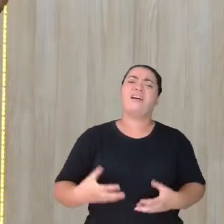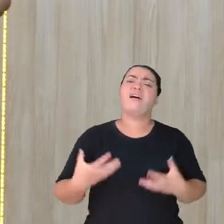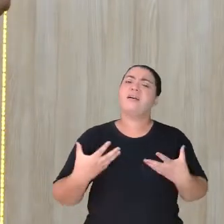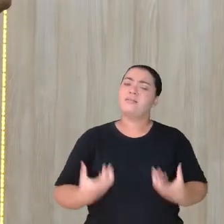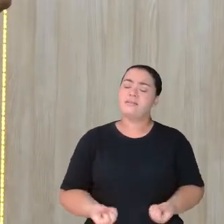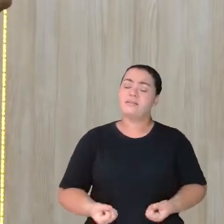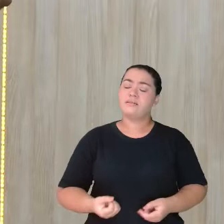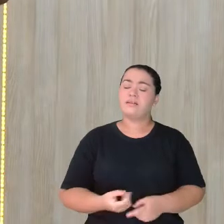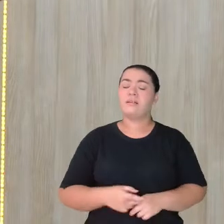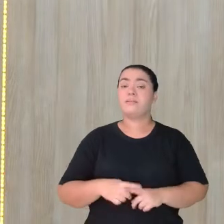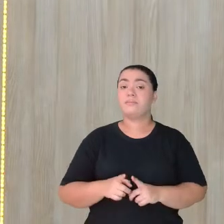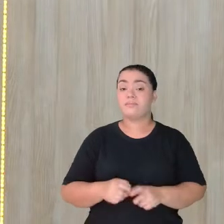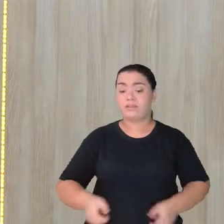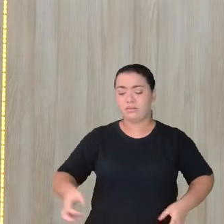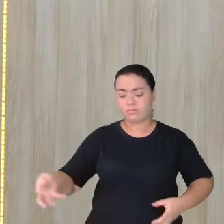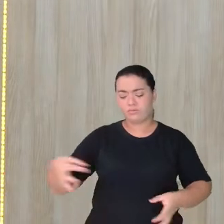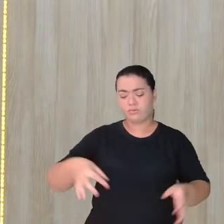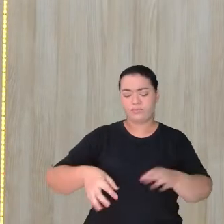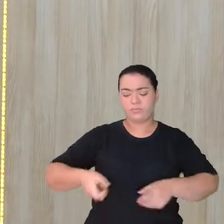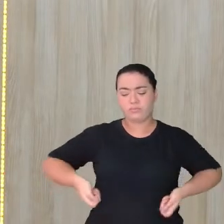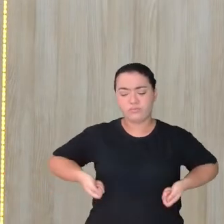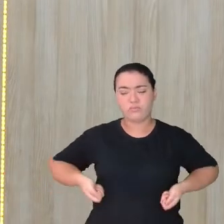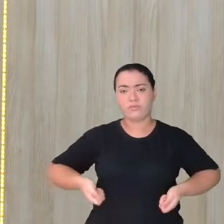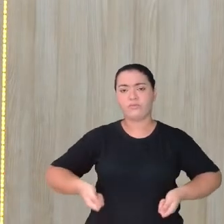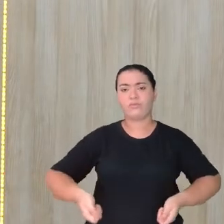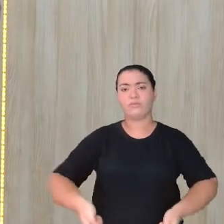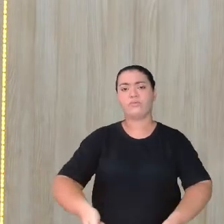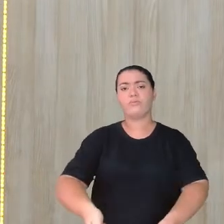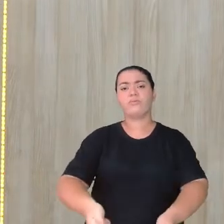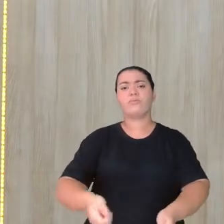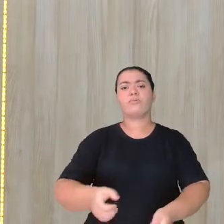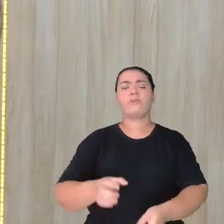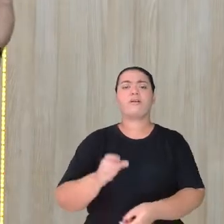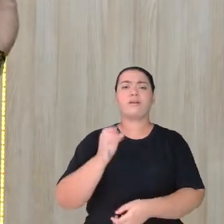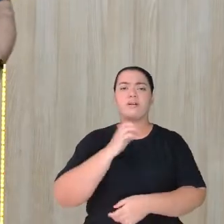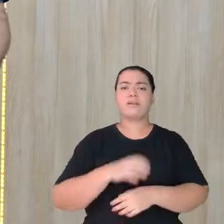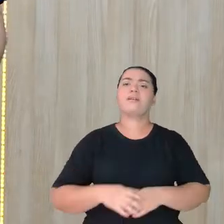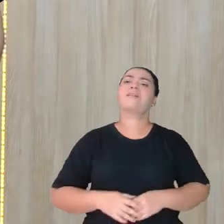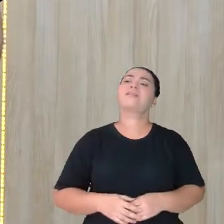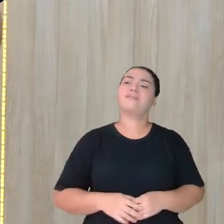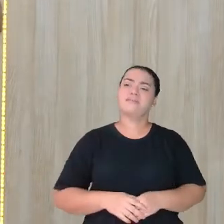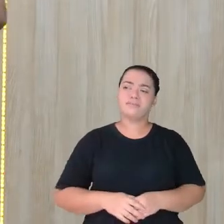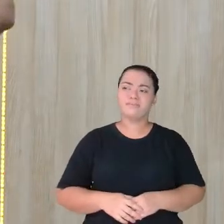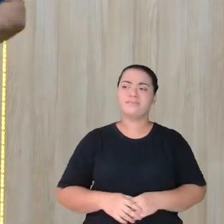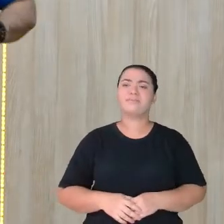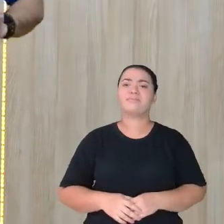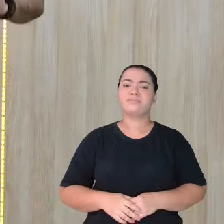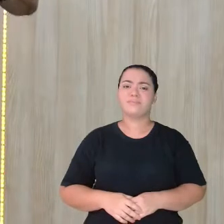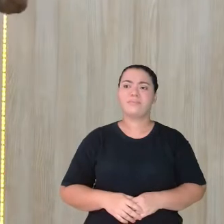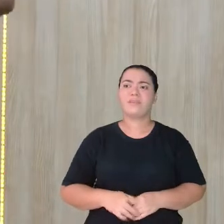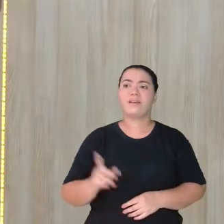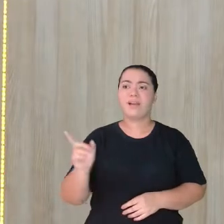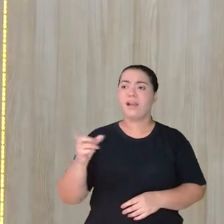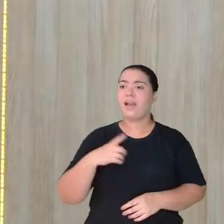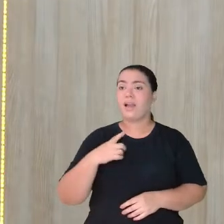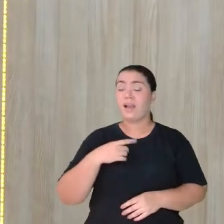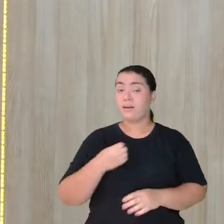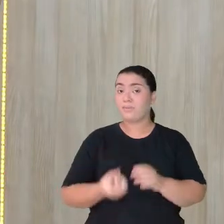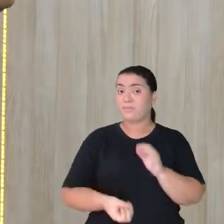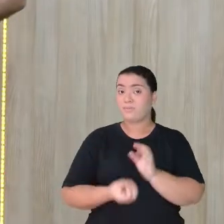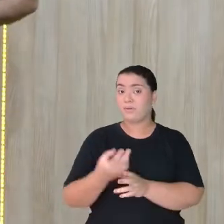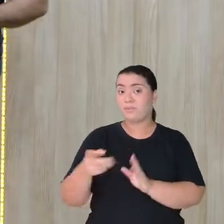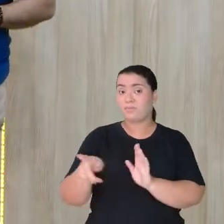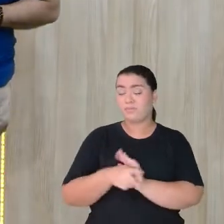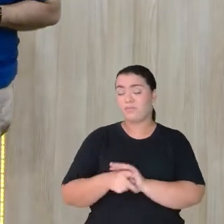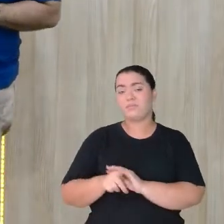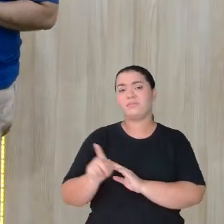mais. Então, você bota aquilo ali num carrinho de mão, ó, levantou, foi. Então, a gente tem uma invenção aí